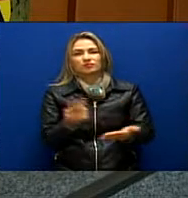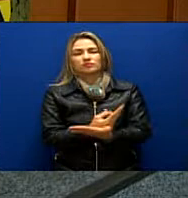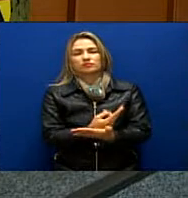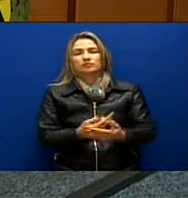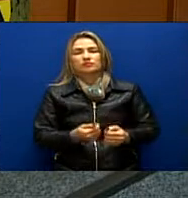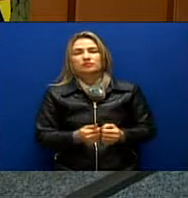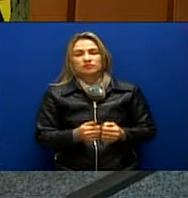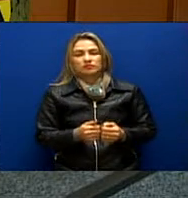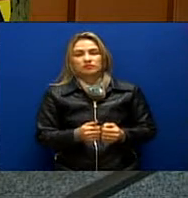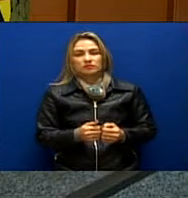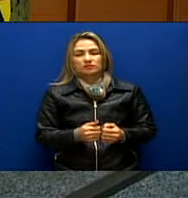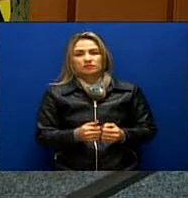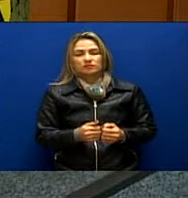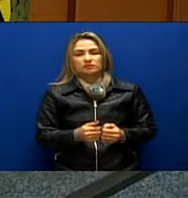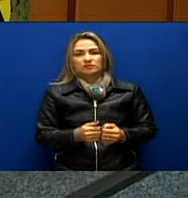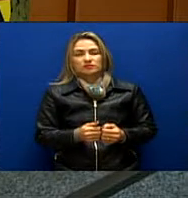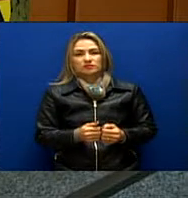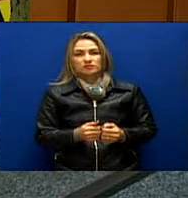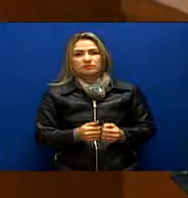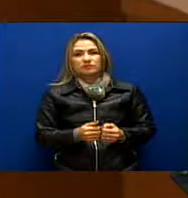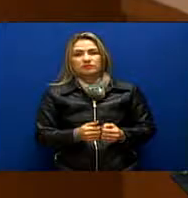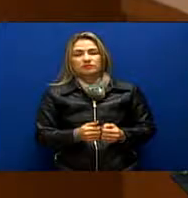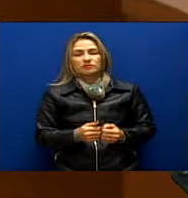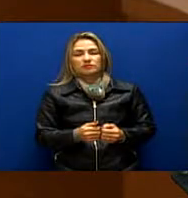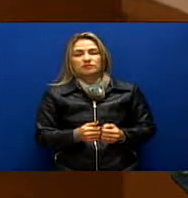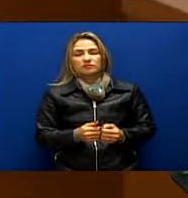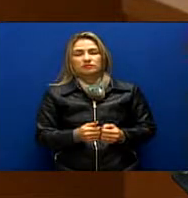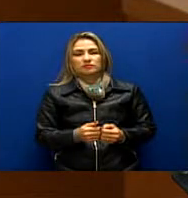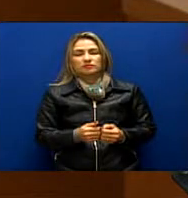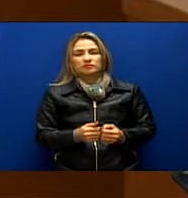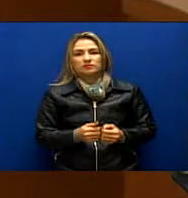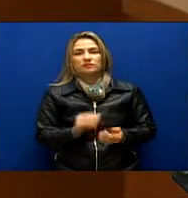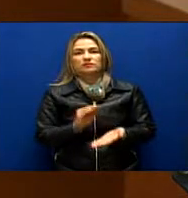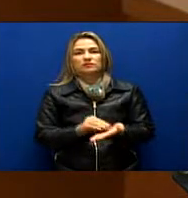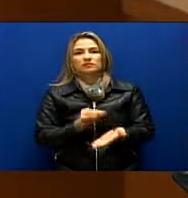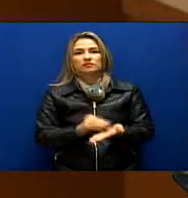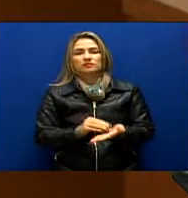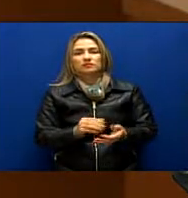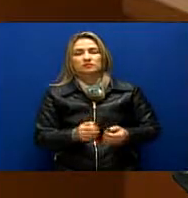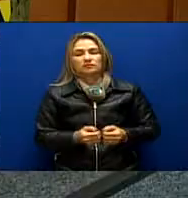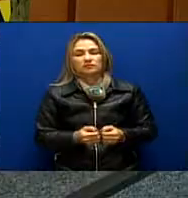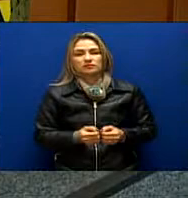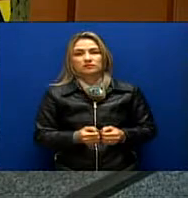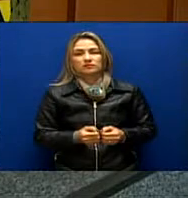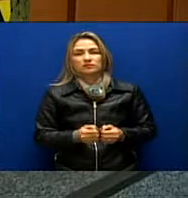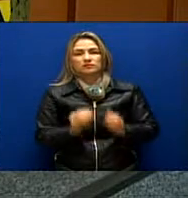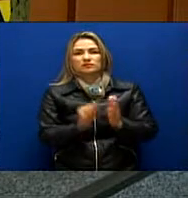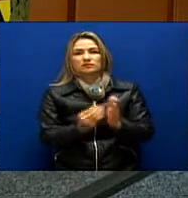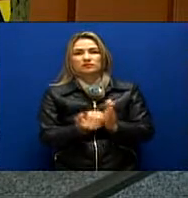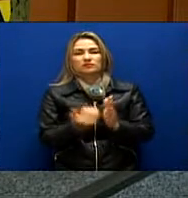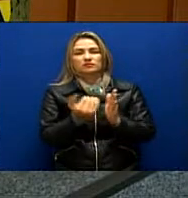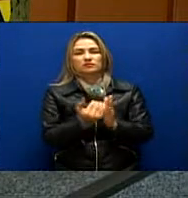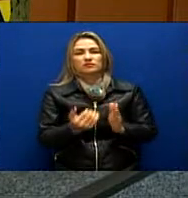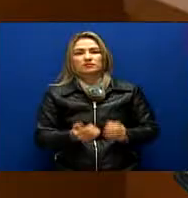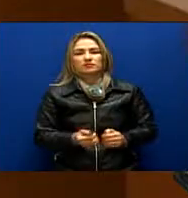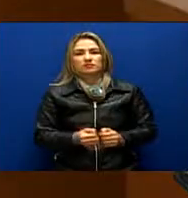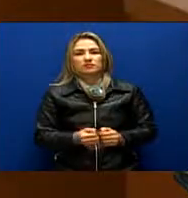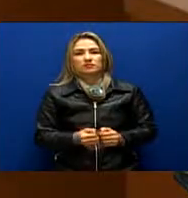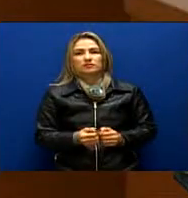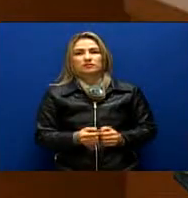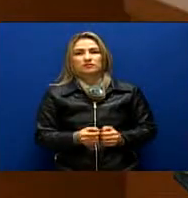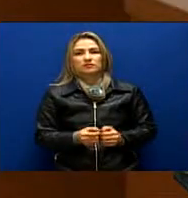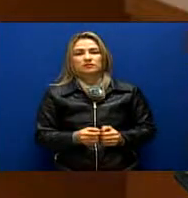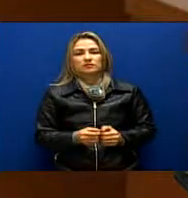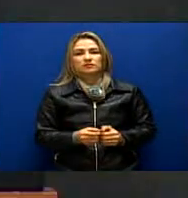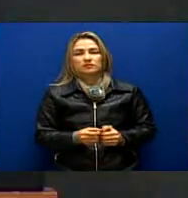veio aparecendo no mandamento do projeto. Não tem o cargo delas aqui, não. É. Não, a emenda sai de pauta o projeto, então, mas sai, você vai apresentar? Tá